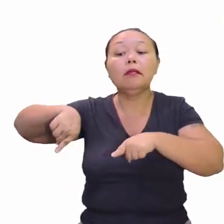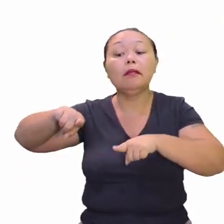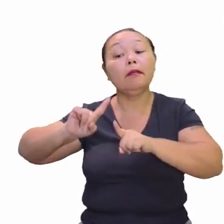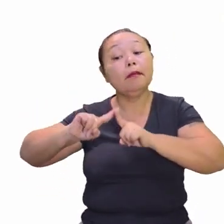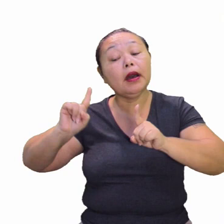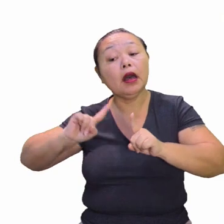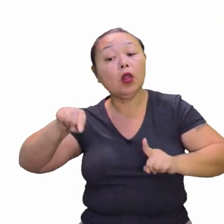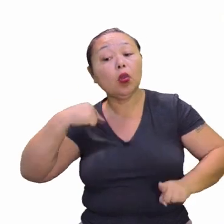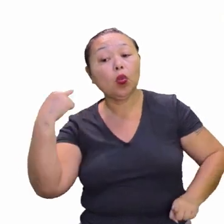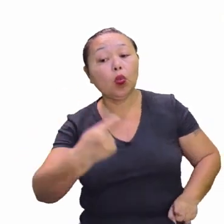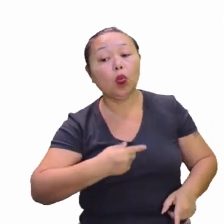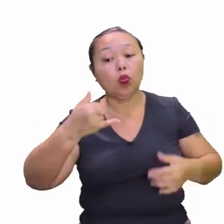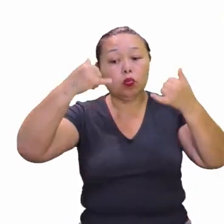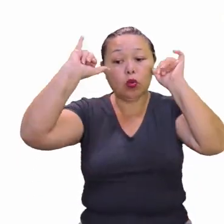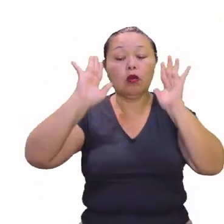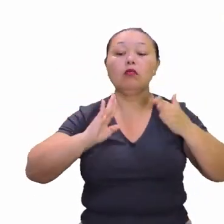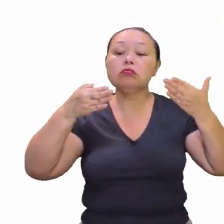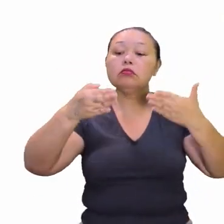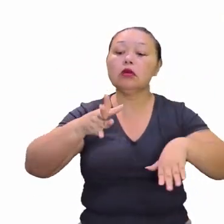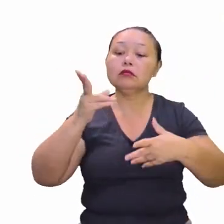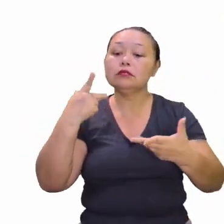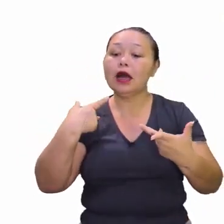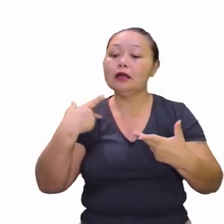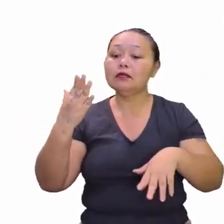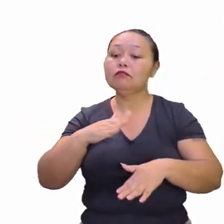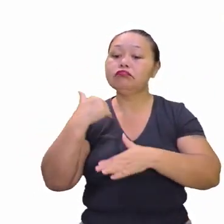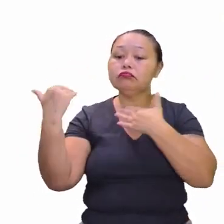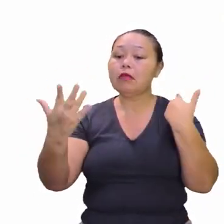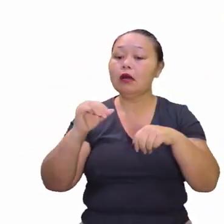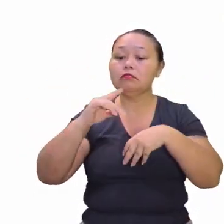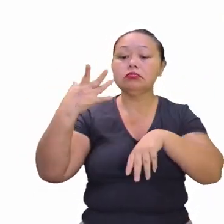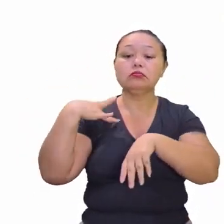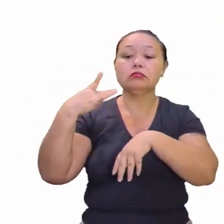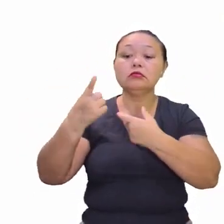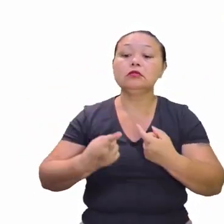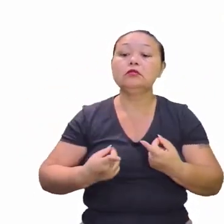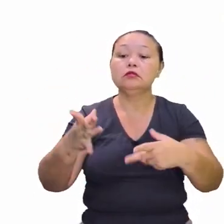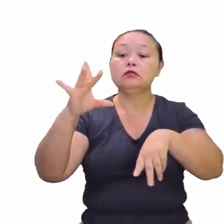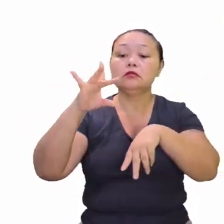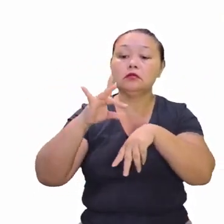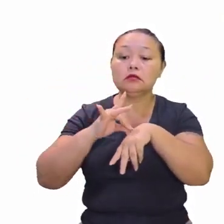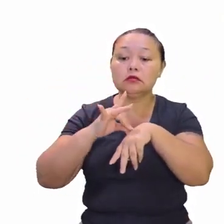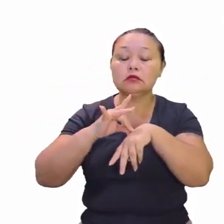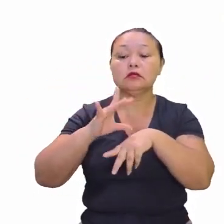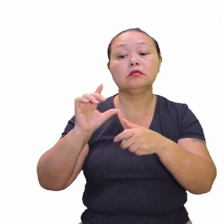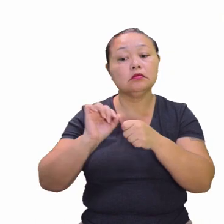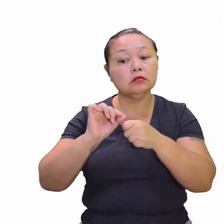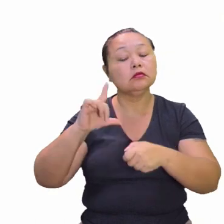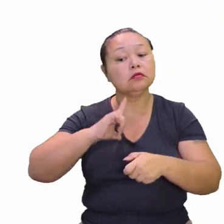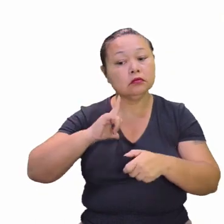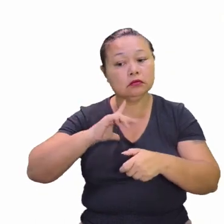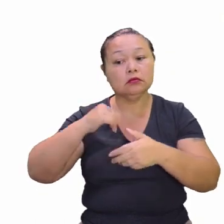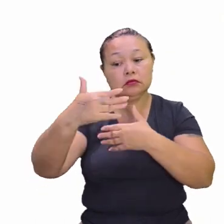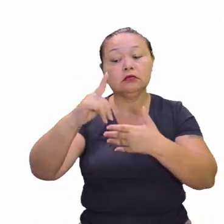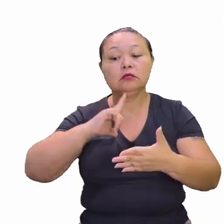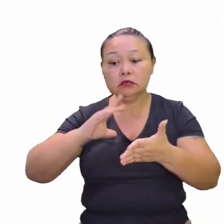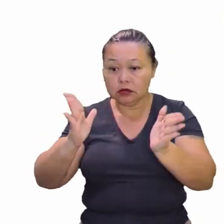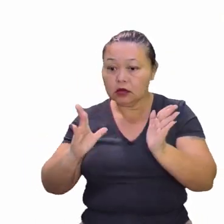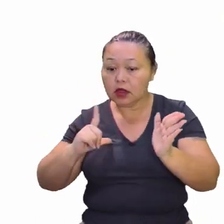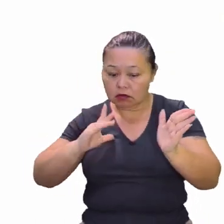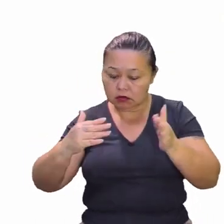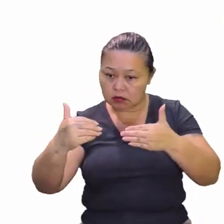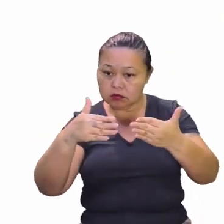de Rondônia voltada para o abate de carne é um modelo de produção extensivo. Temos o modelo